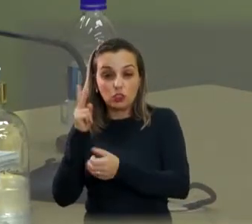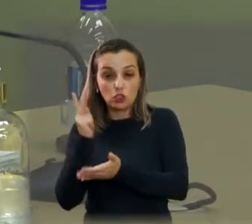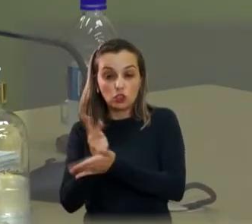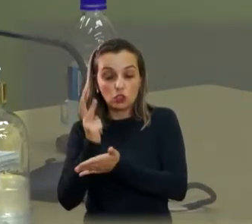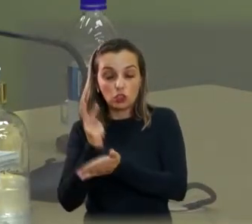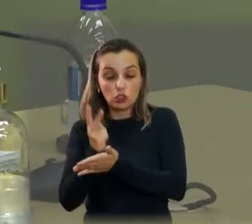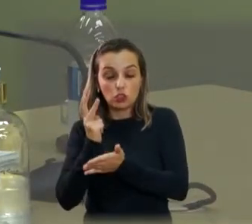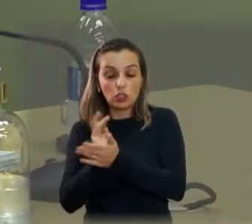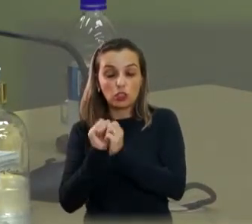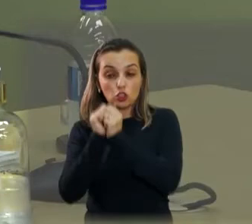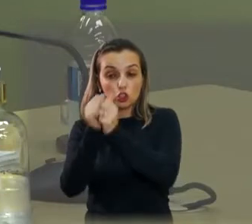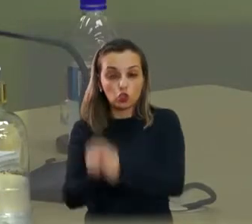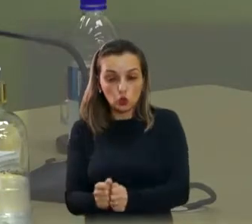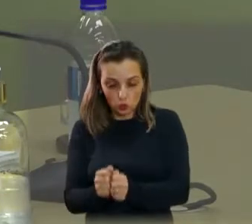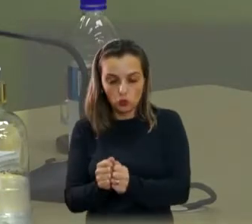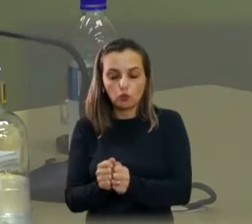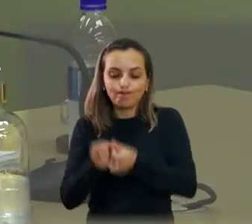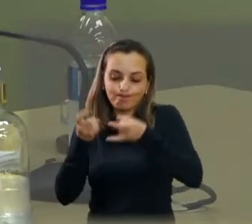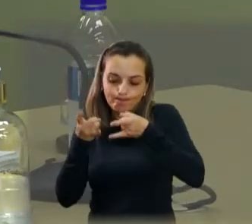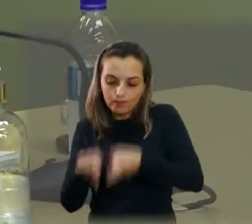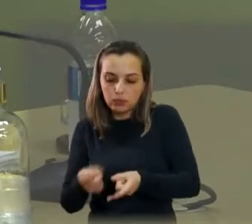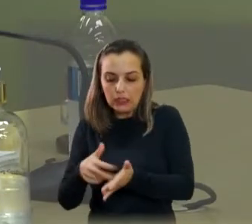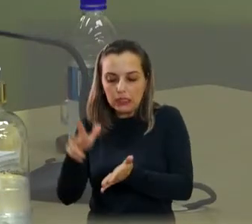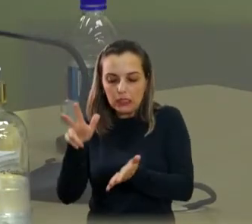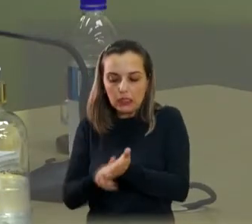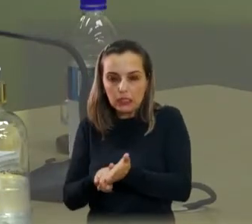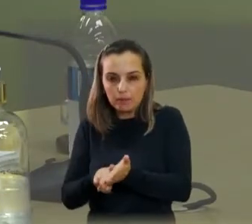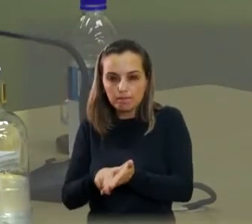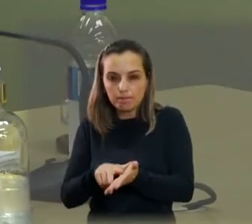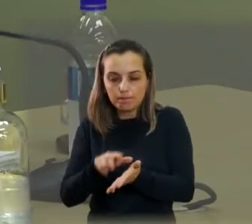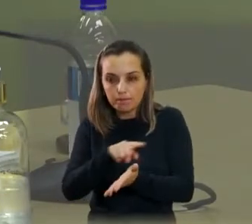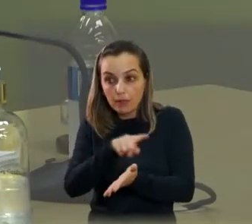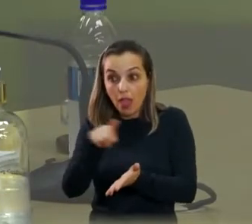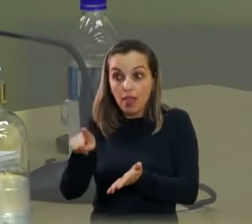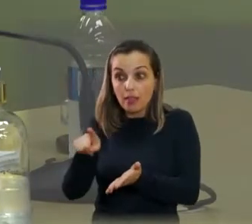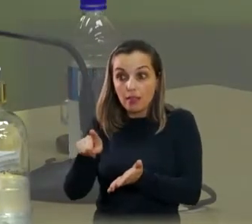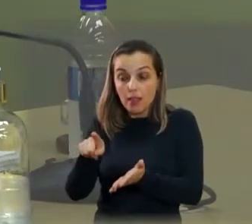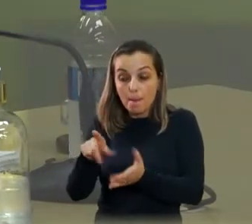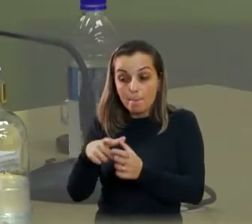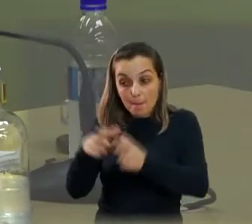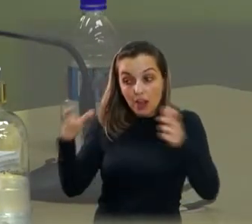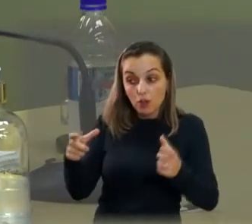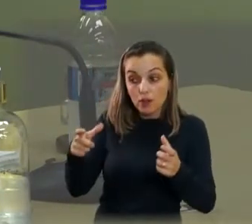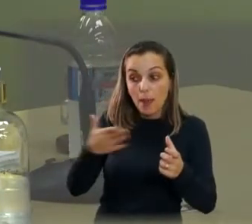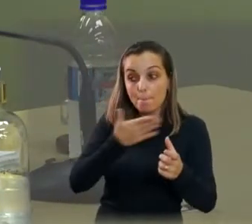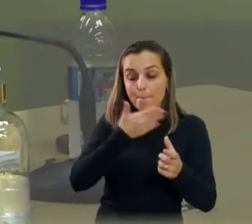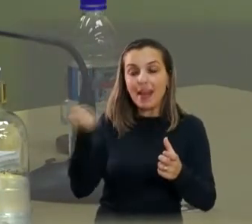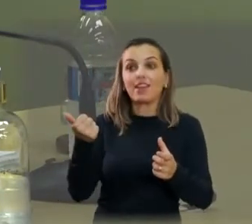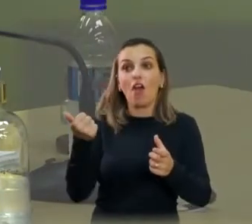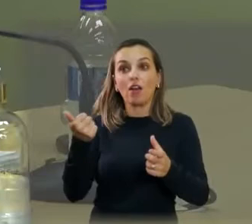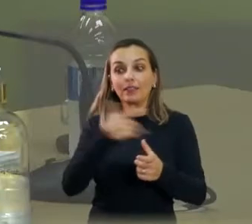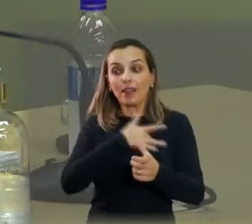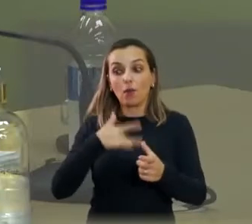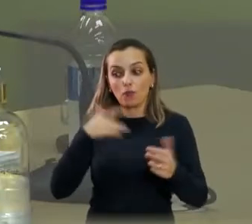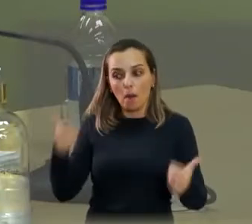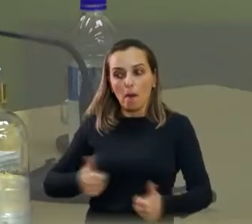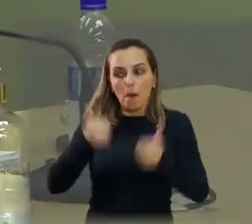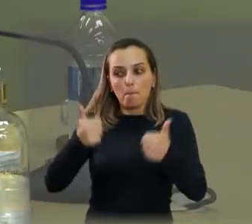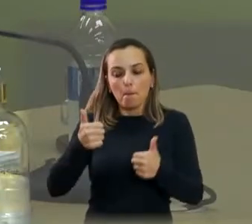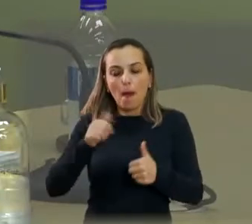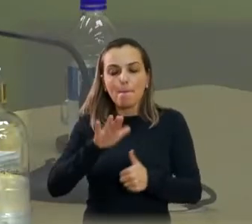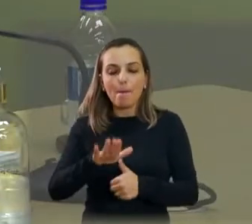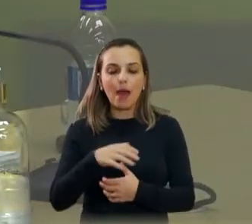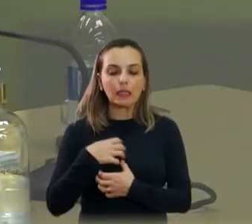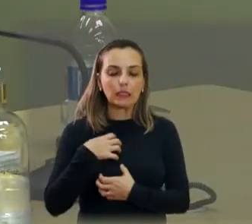nossas unidades hospitalares e a grande maioria melhora. O que nos angustia e o que